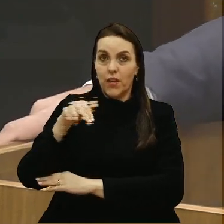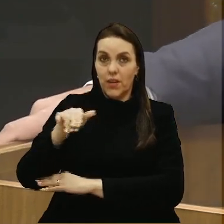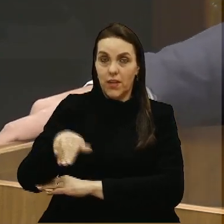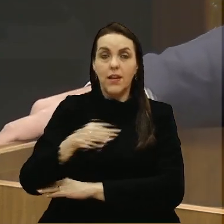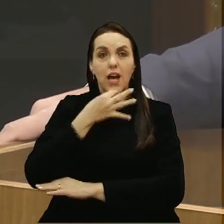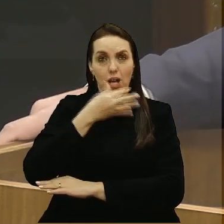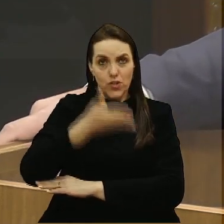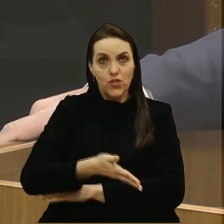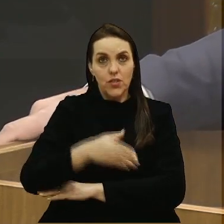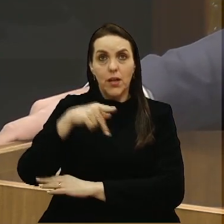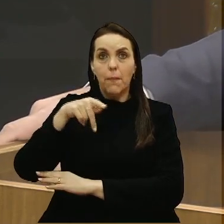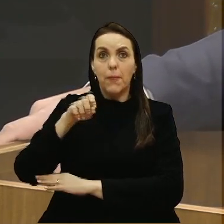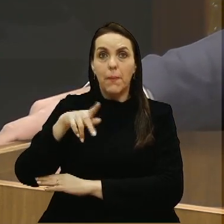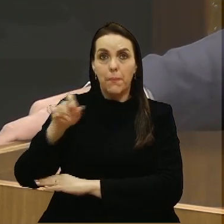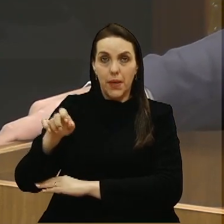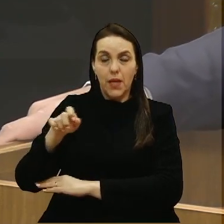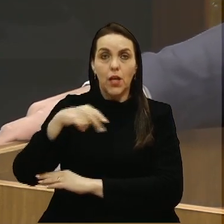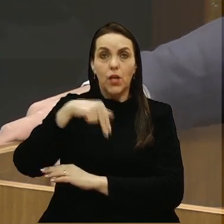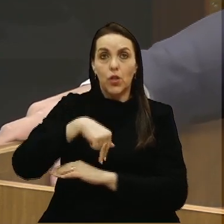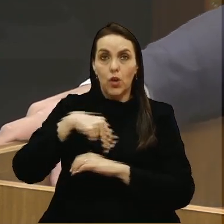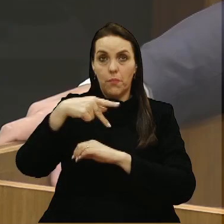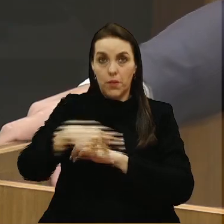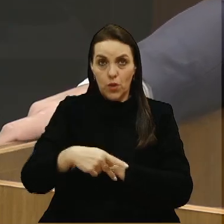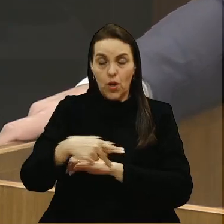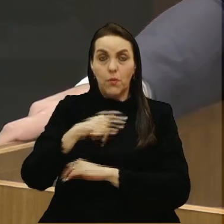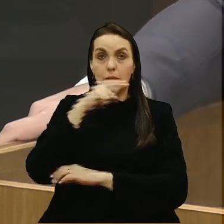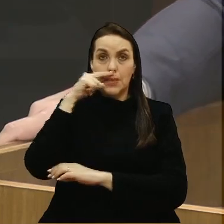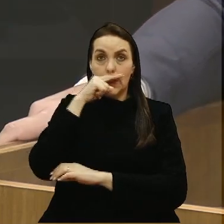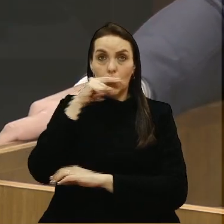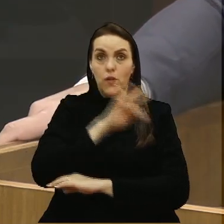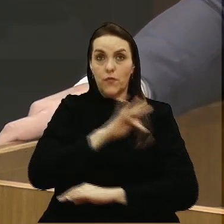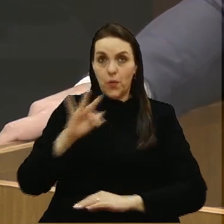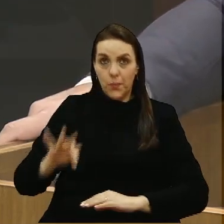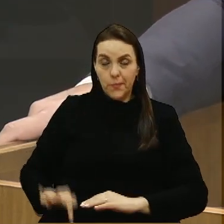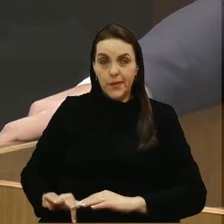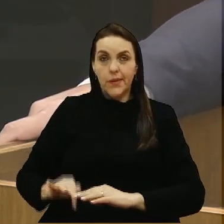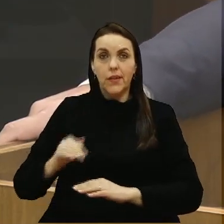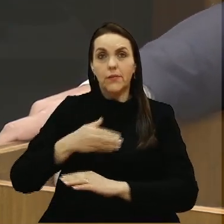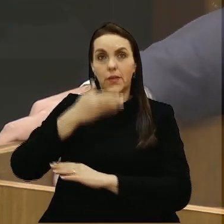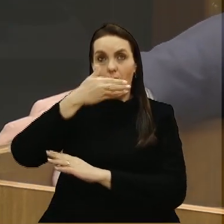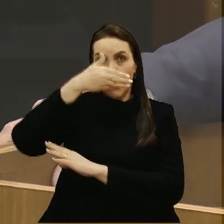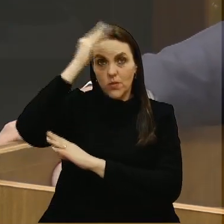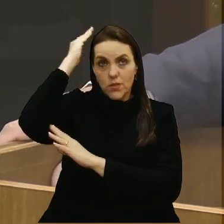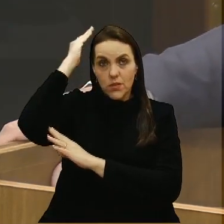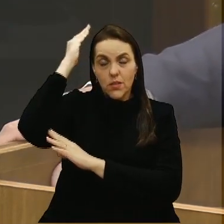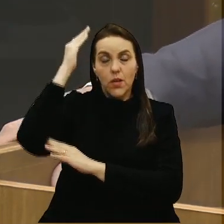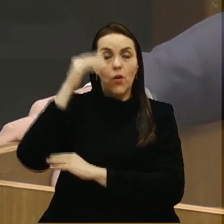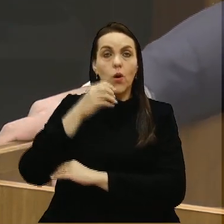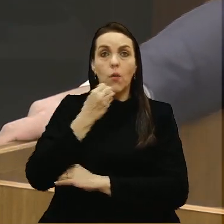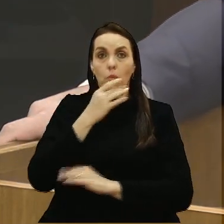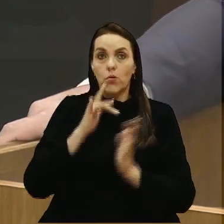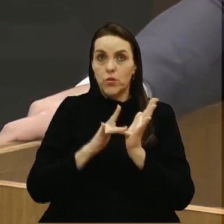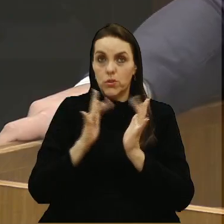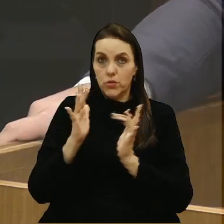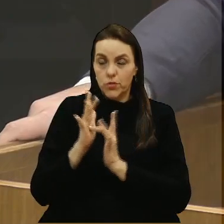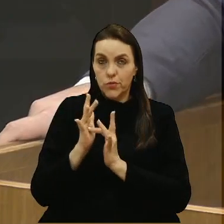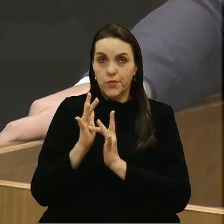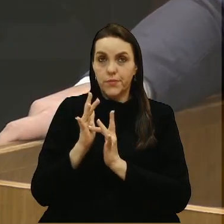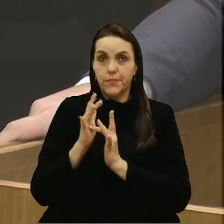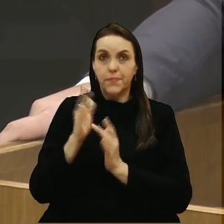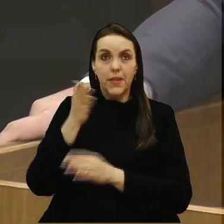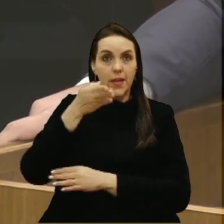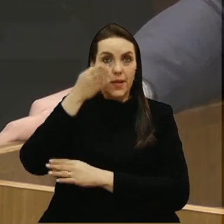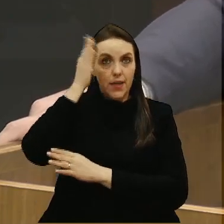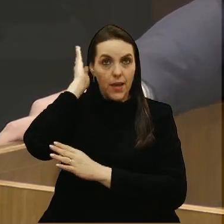Prefeito Pepe Vargas, de Nova Petrópolis. Sartori, de Farroupilha. Alceu Barbosa Velhos, de Bom Jesus. Daniel Guerra,